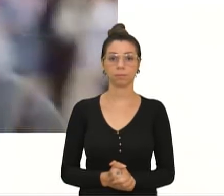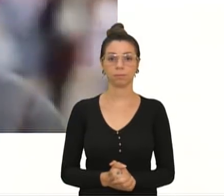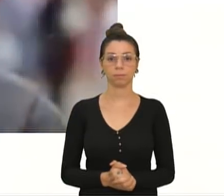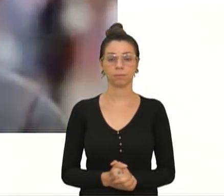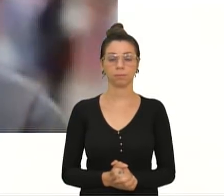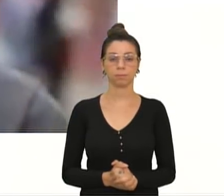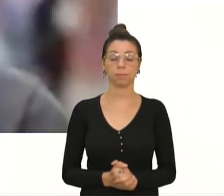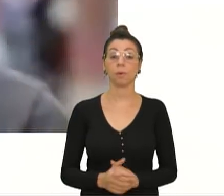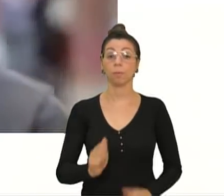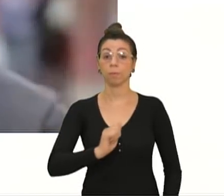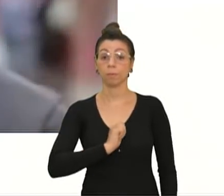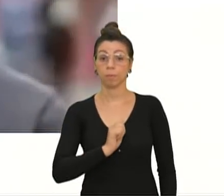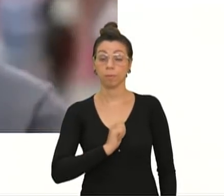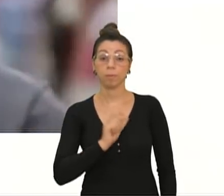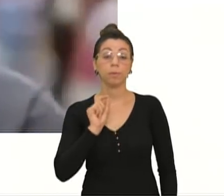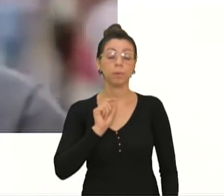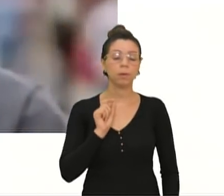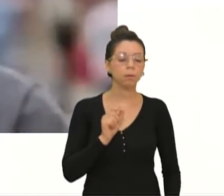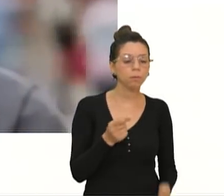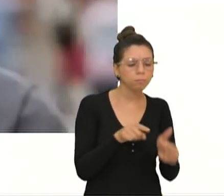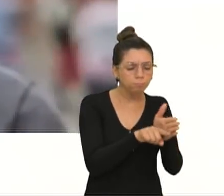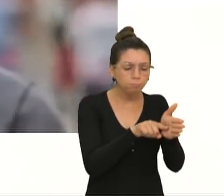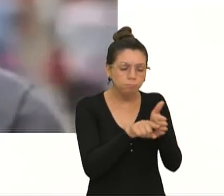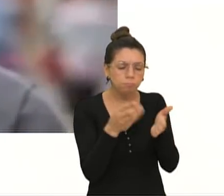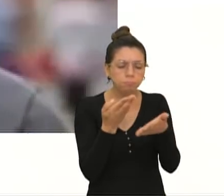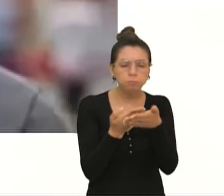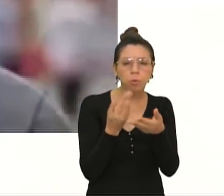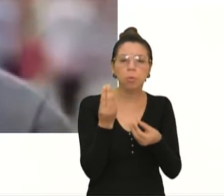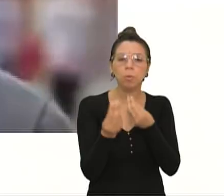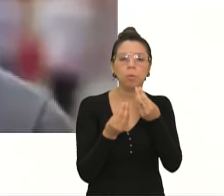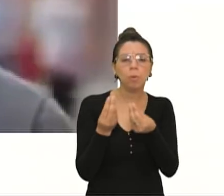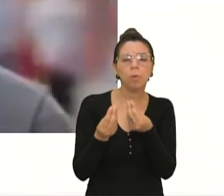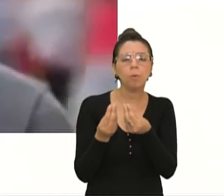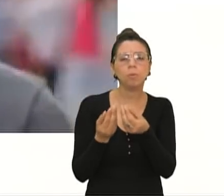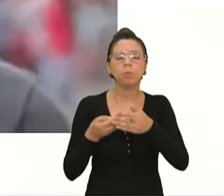Um antropólogo estava estudando os usos e costumes de uma tribo